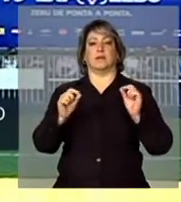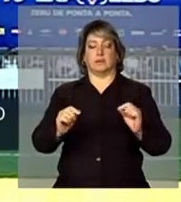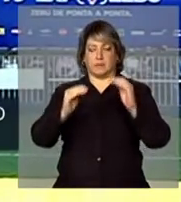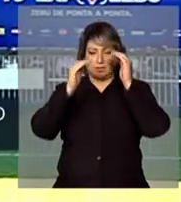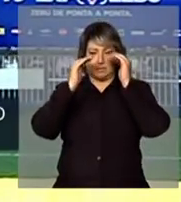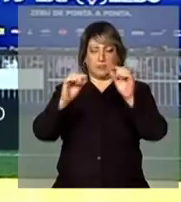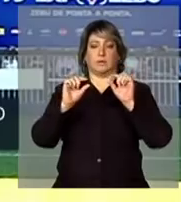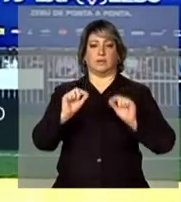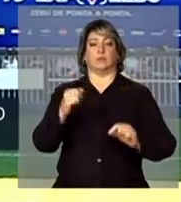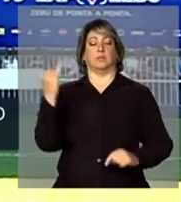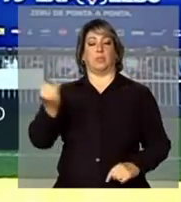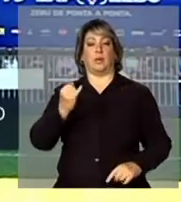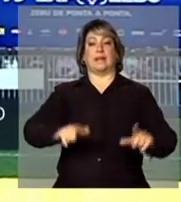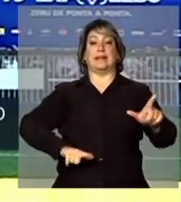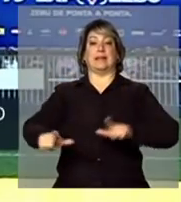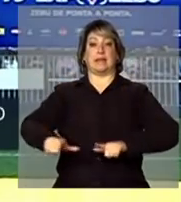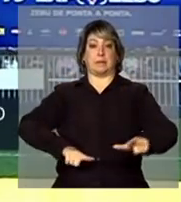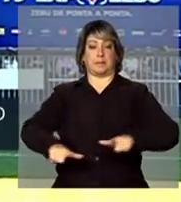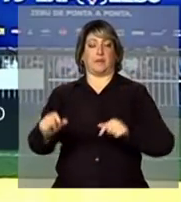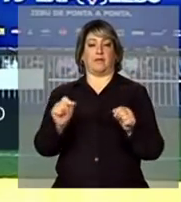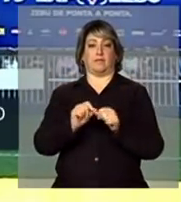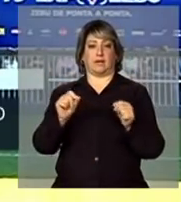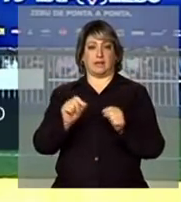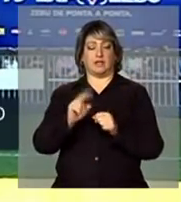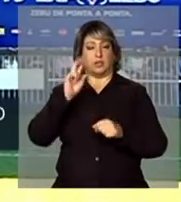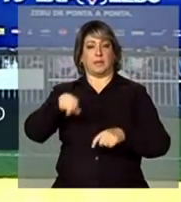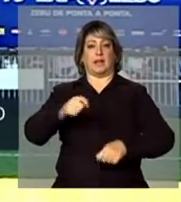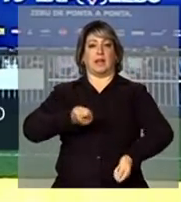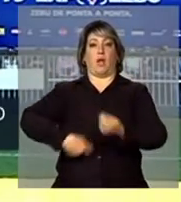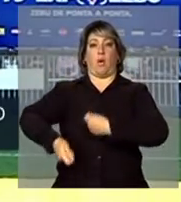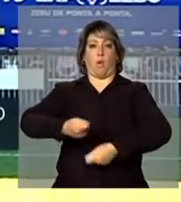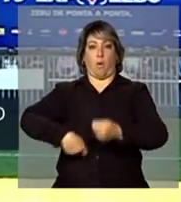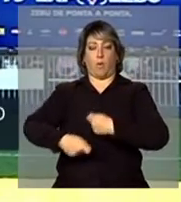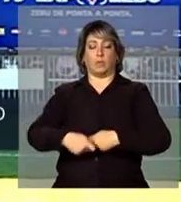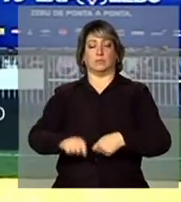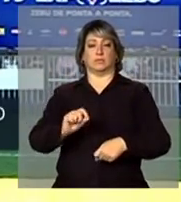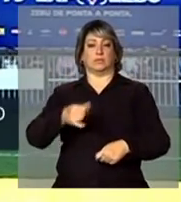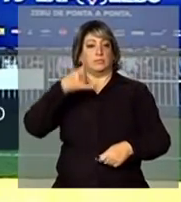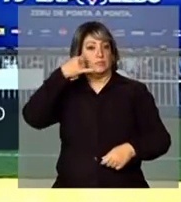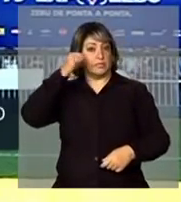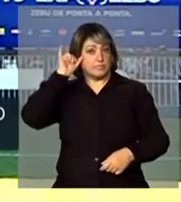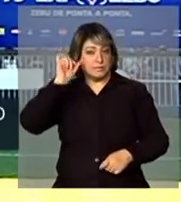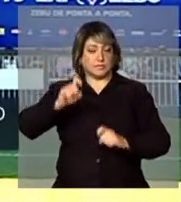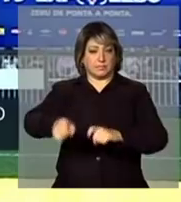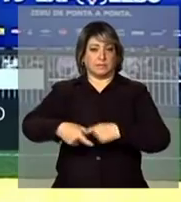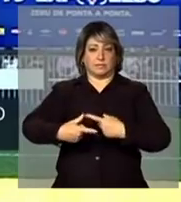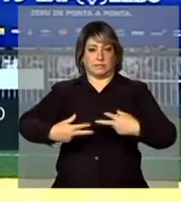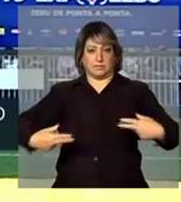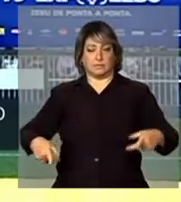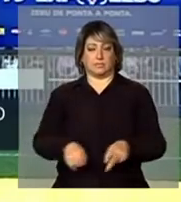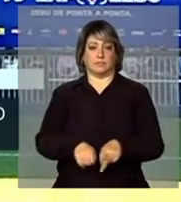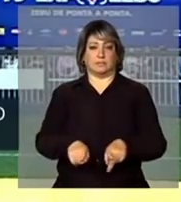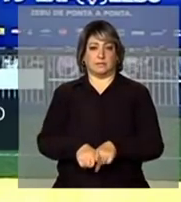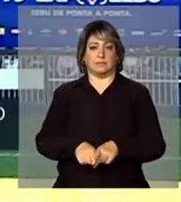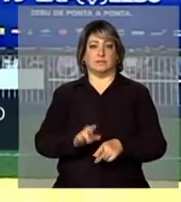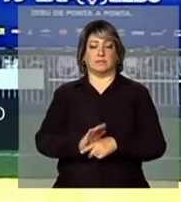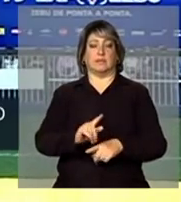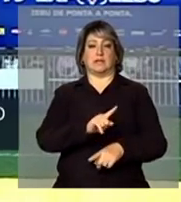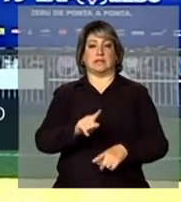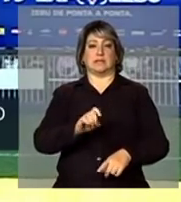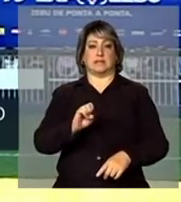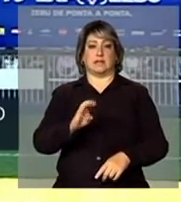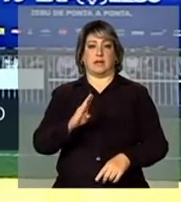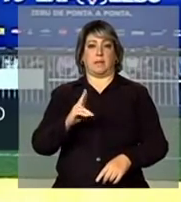o relevante trabalho desenvolvido na cadeia produtiva da agropecuária brasileira em prol de um zebu de ponta